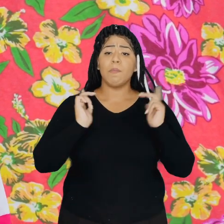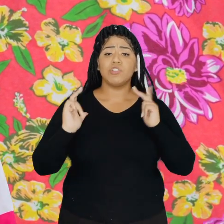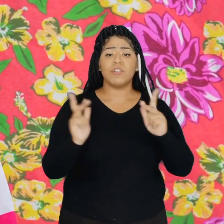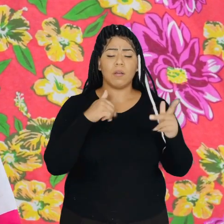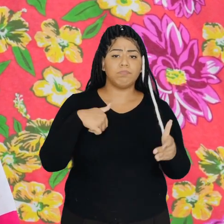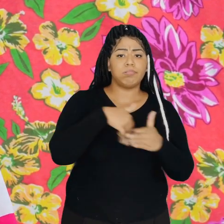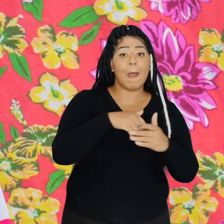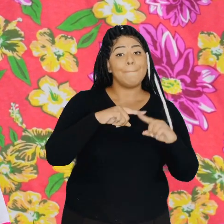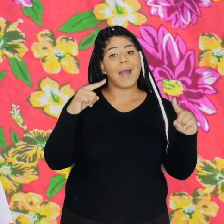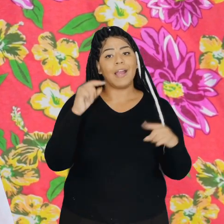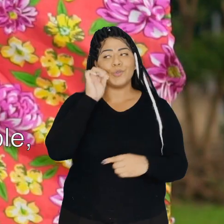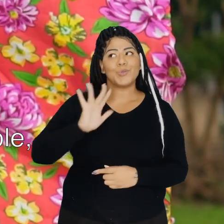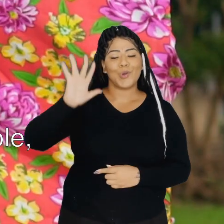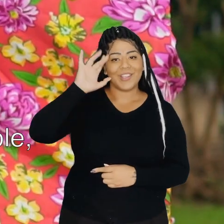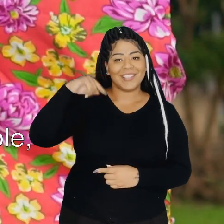meu sonho é ser advogada.